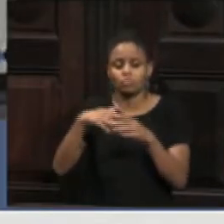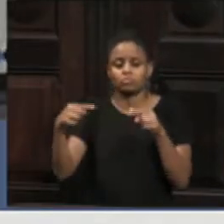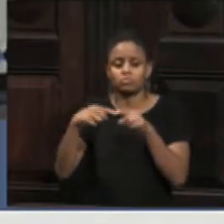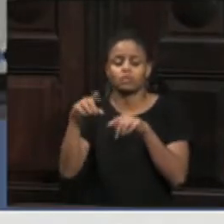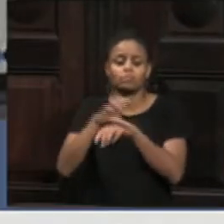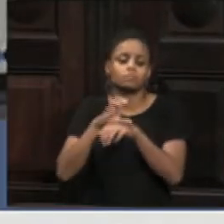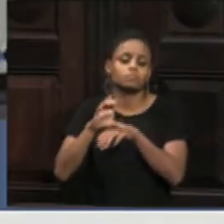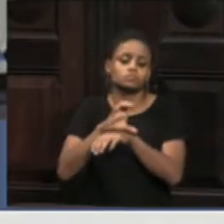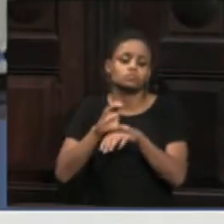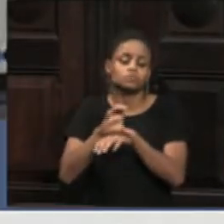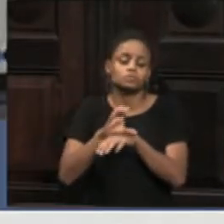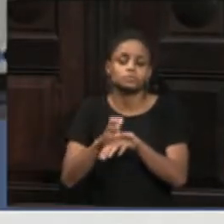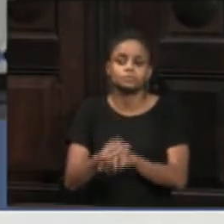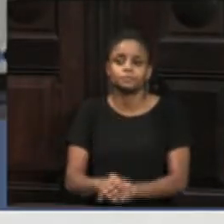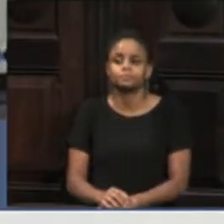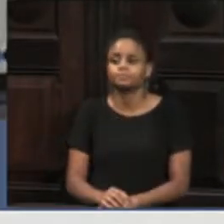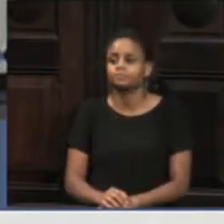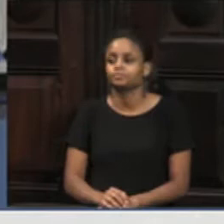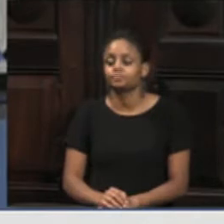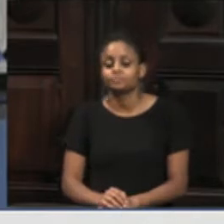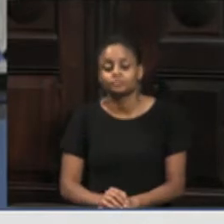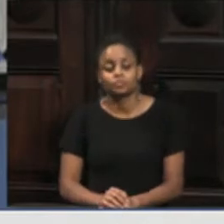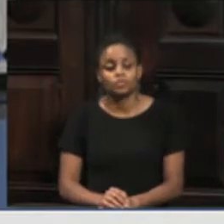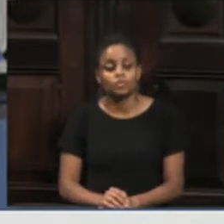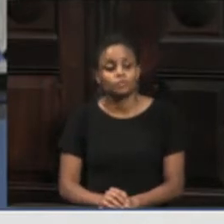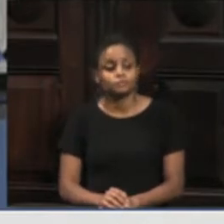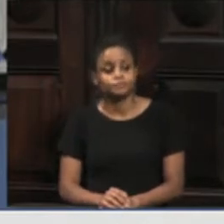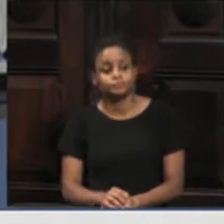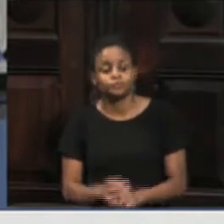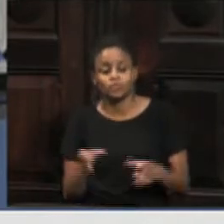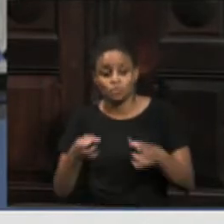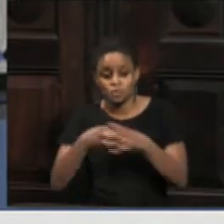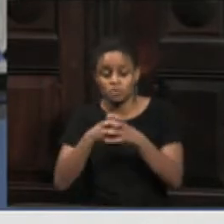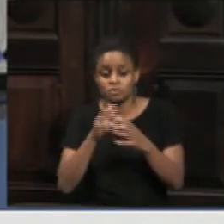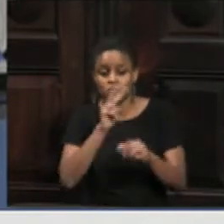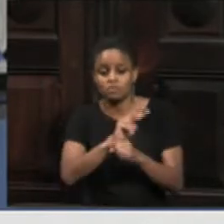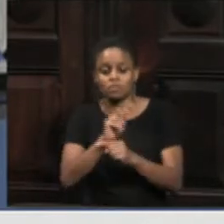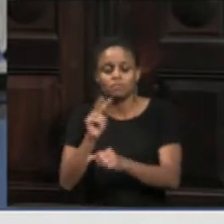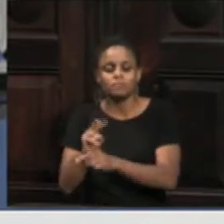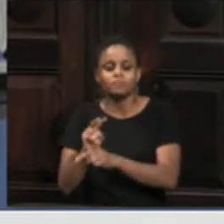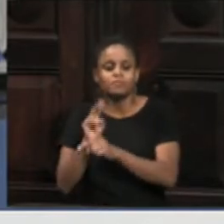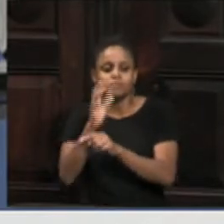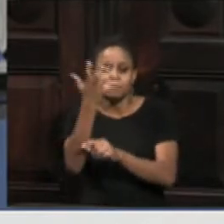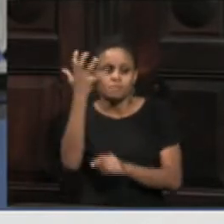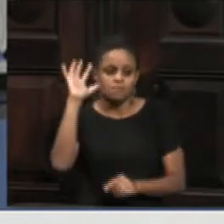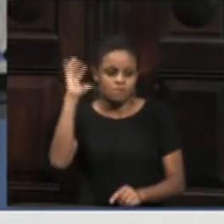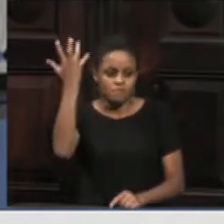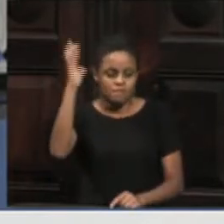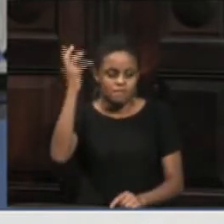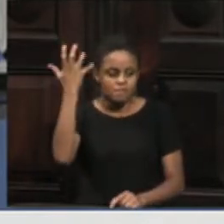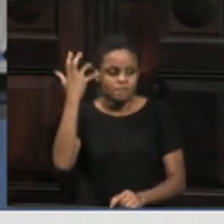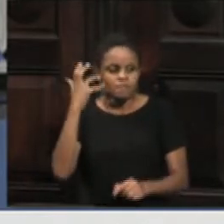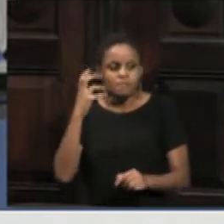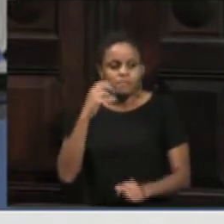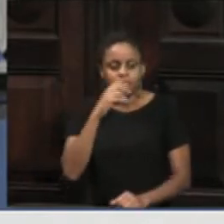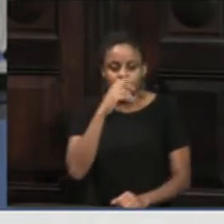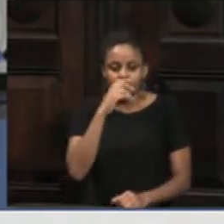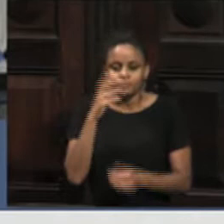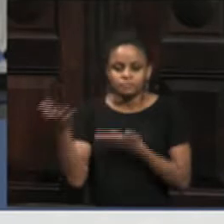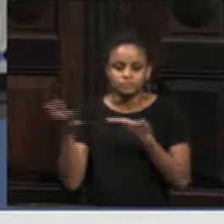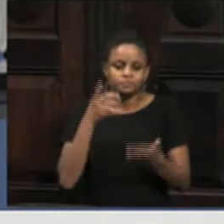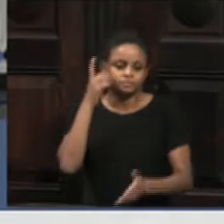constitucionalidade. Pela Comissão de Defesa do Meio Ambiente, deputado André Lazzaroni. Deputado Carlos